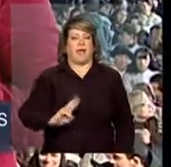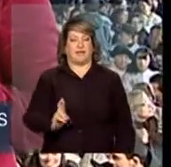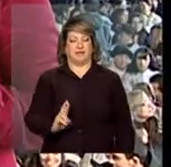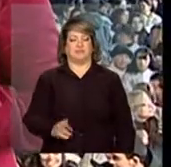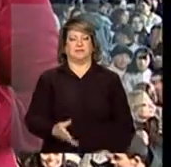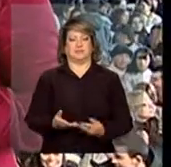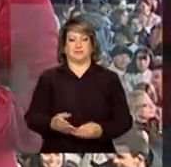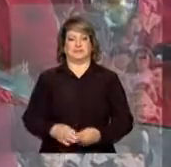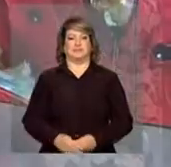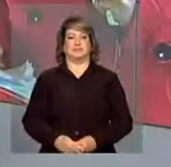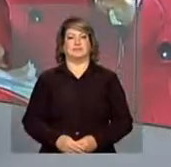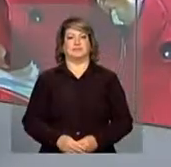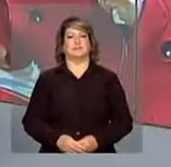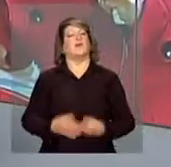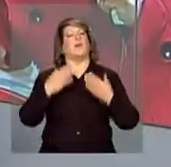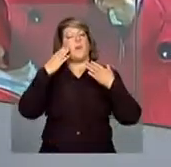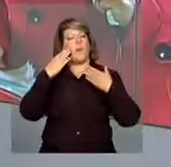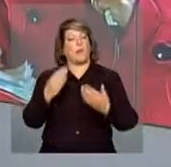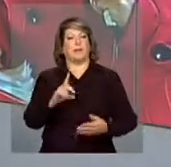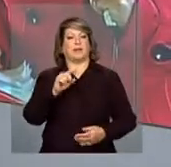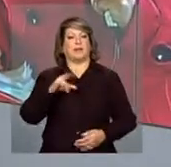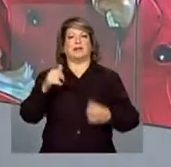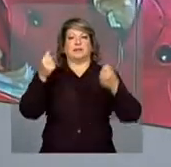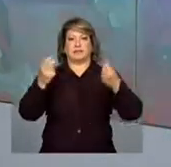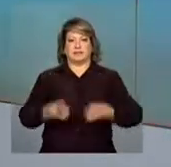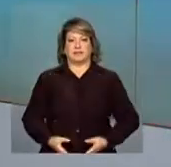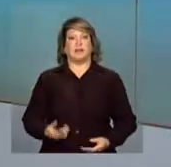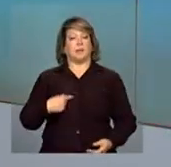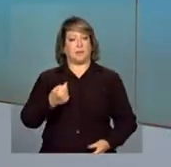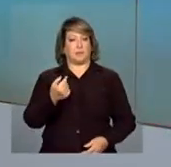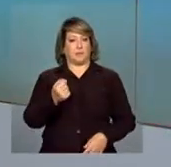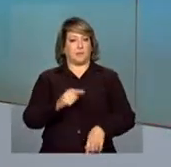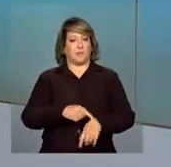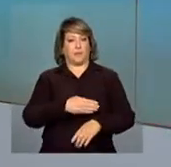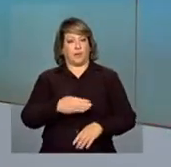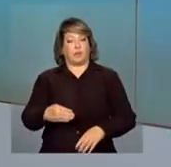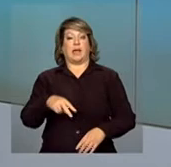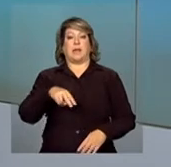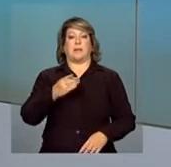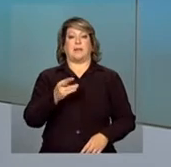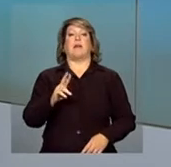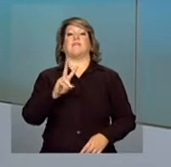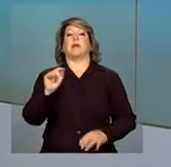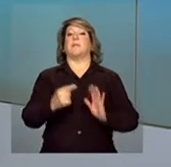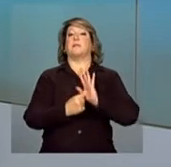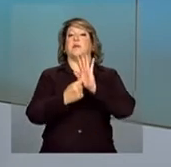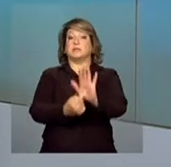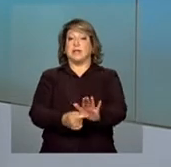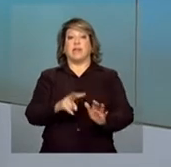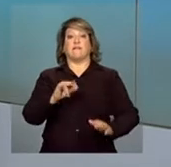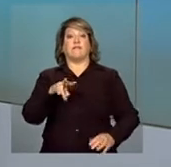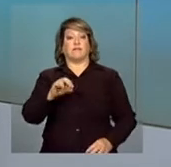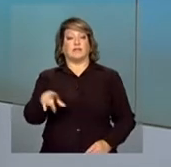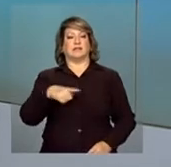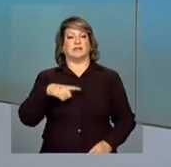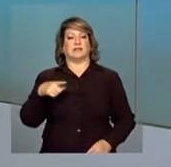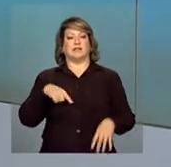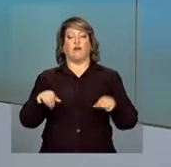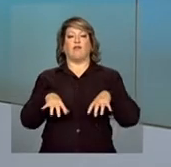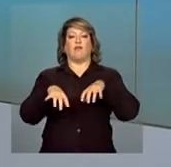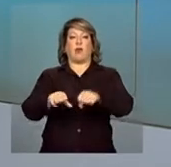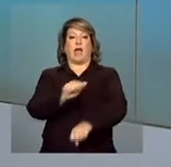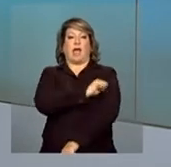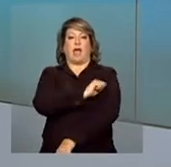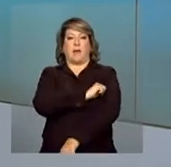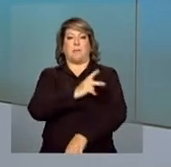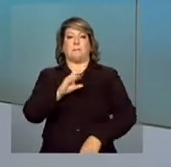Malu. Obrigada, Daniela. E logo mais a NBR vai transmitir ao vivo a cerimônia de formatura dos alunos